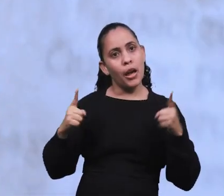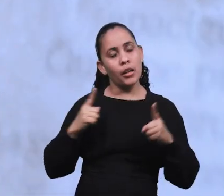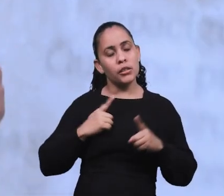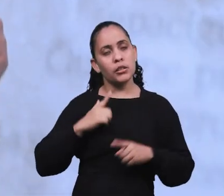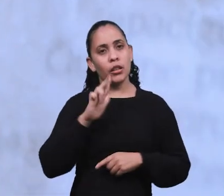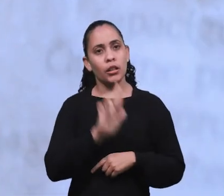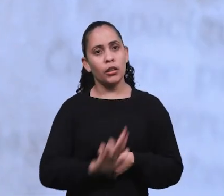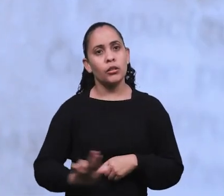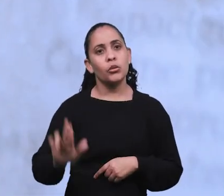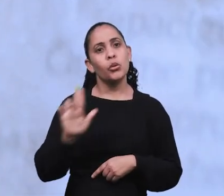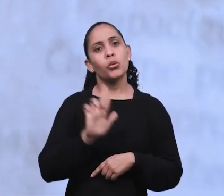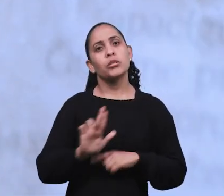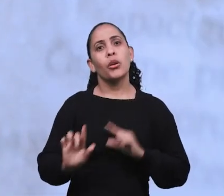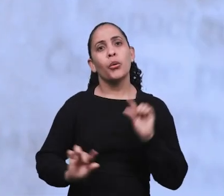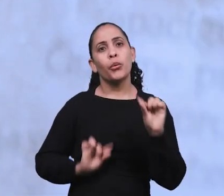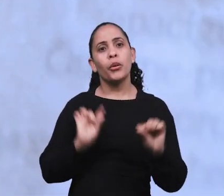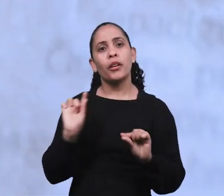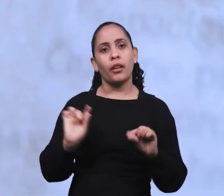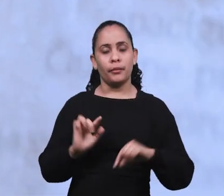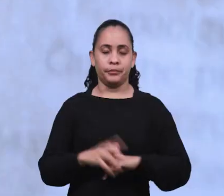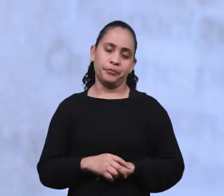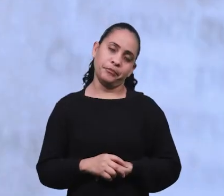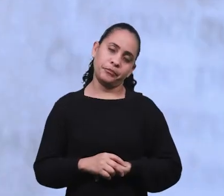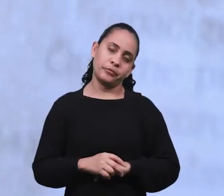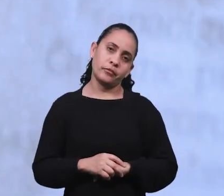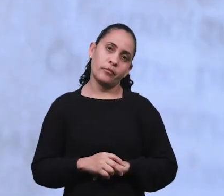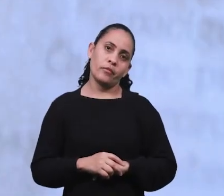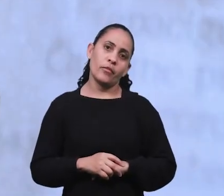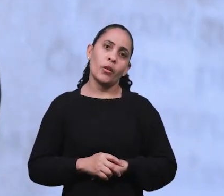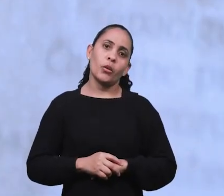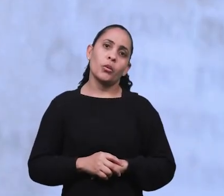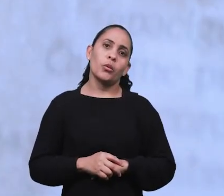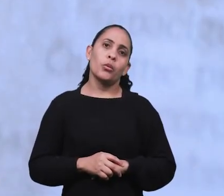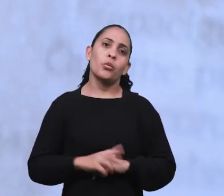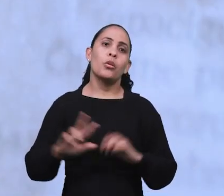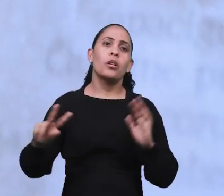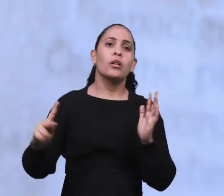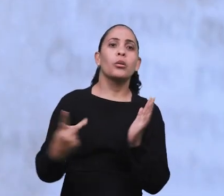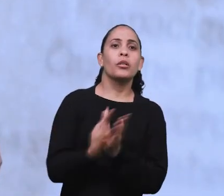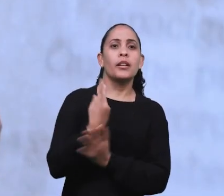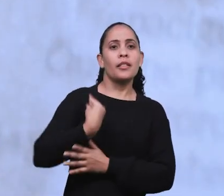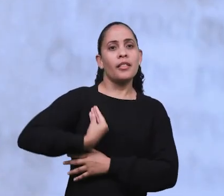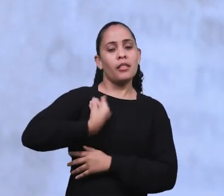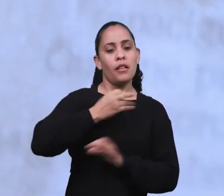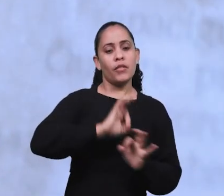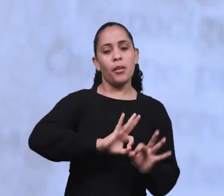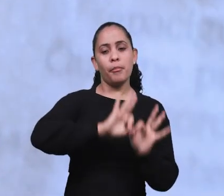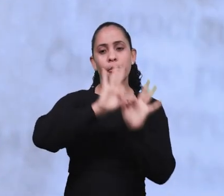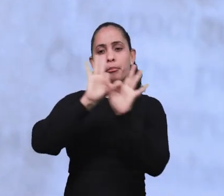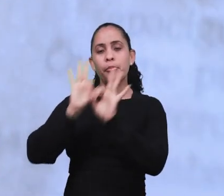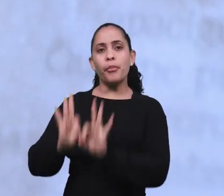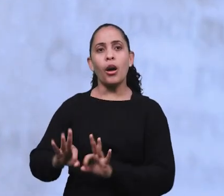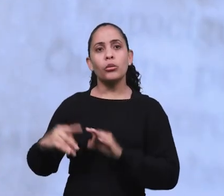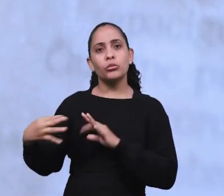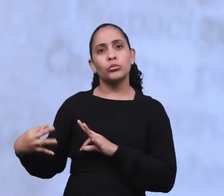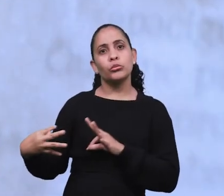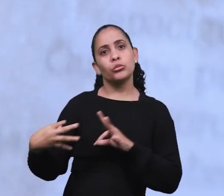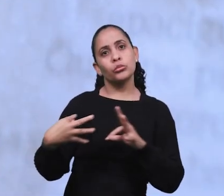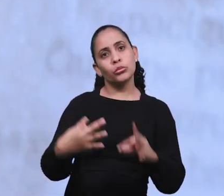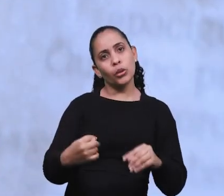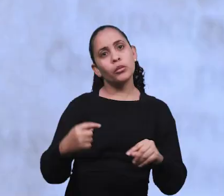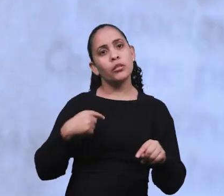usa exatamente uma situação da vida secular. E se aquilo também